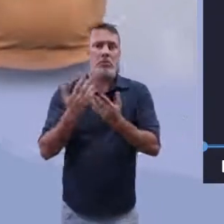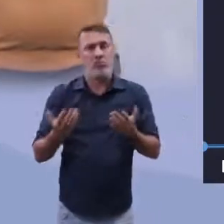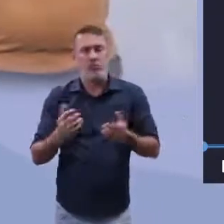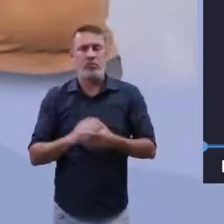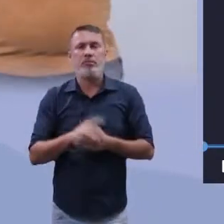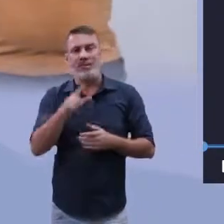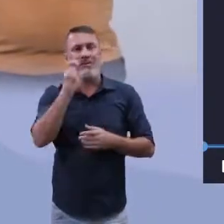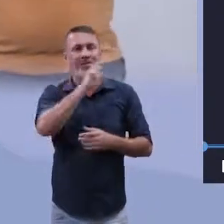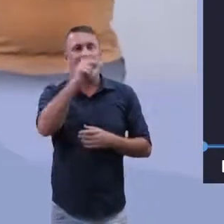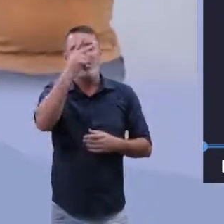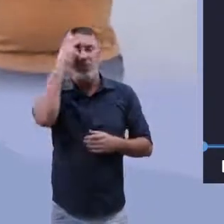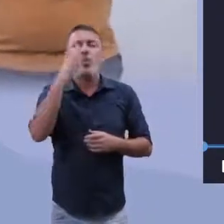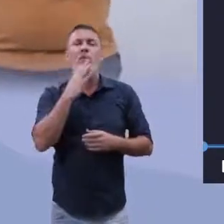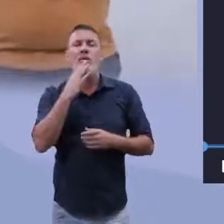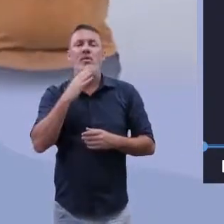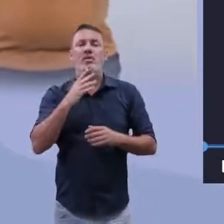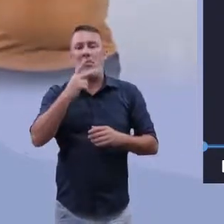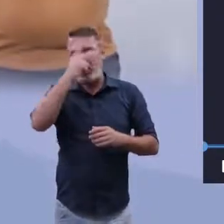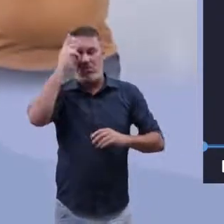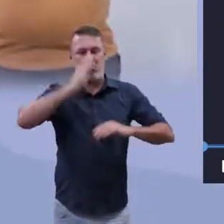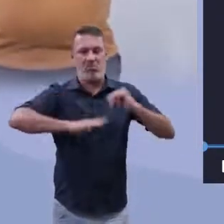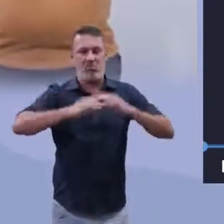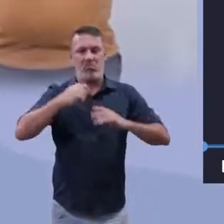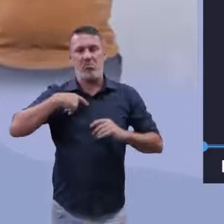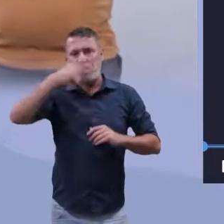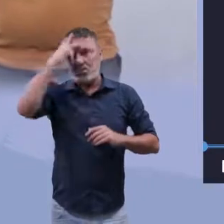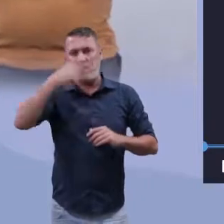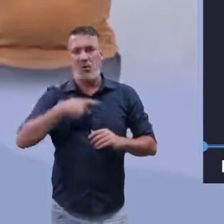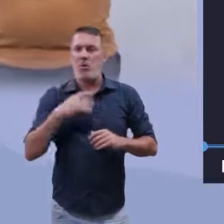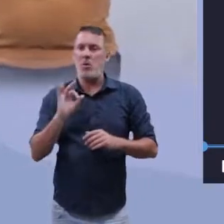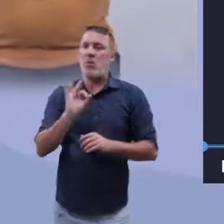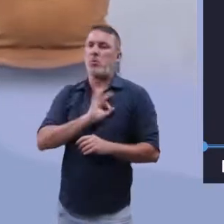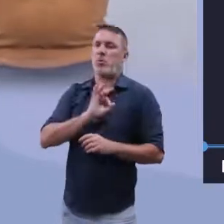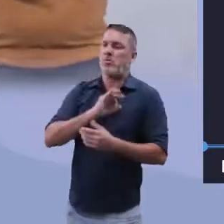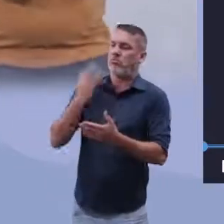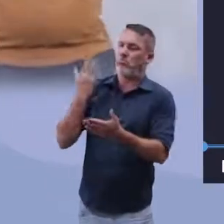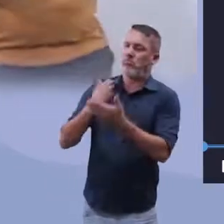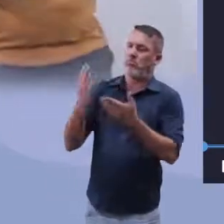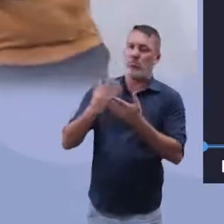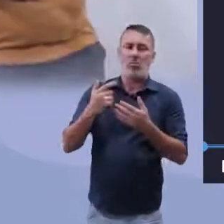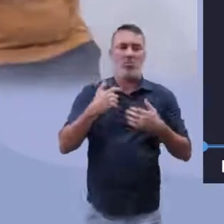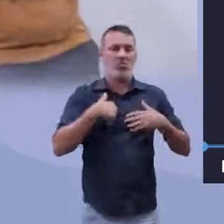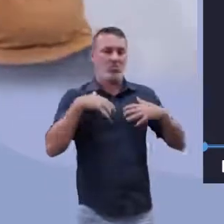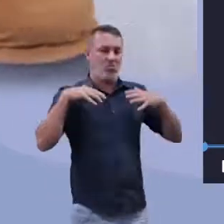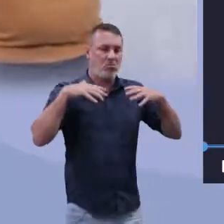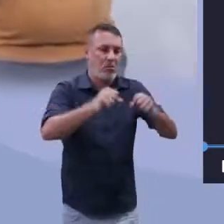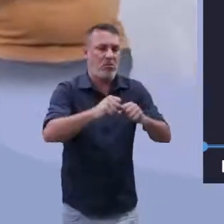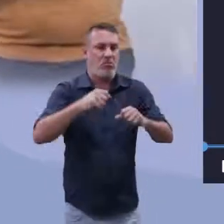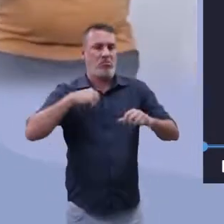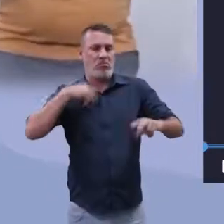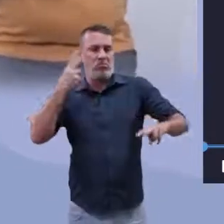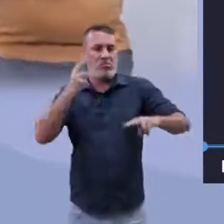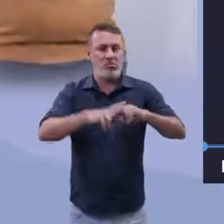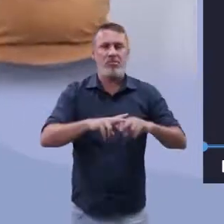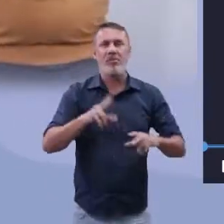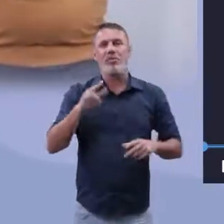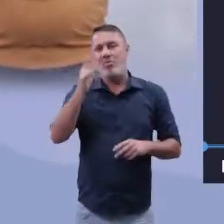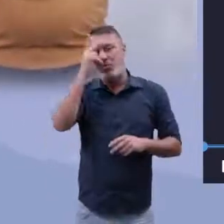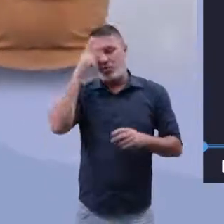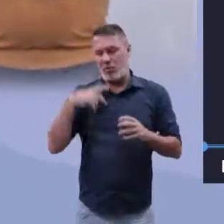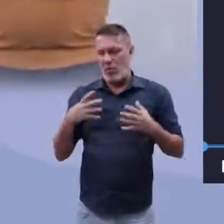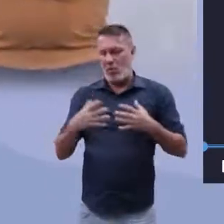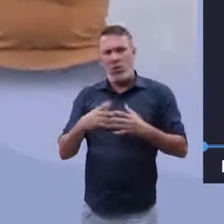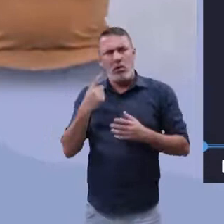chamados os justiceiros, pessoas que praticam justiça com as próprias mãos? Fulano, né, foi visto ali,